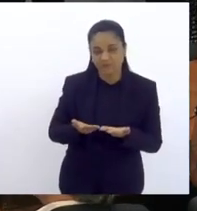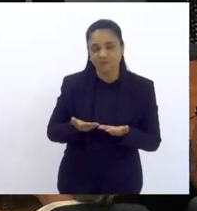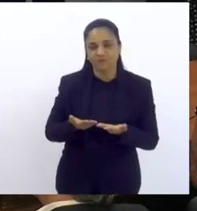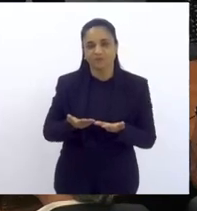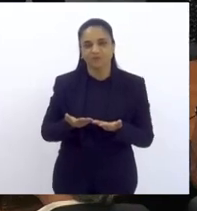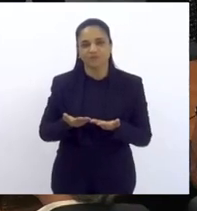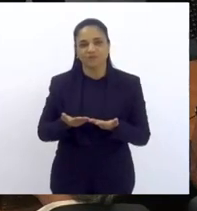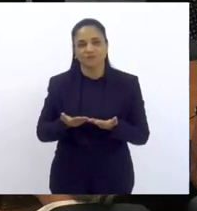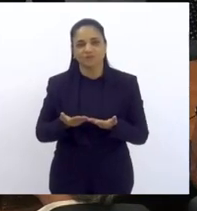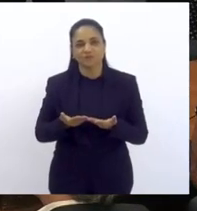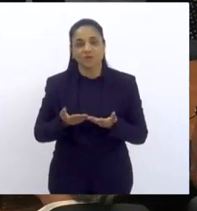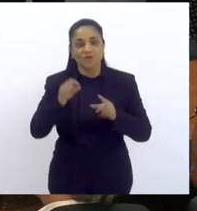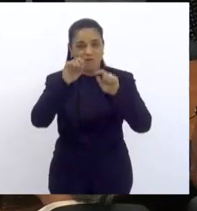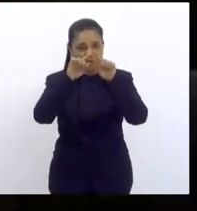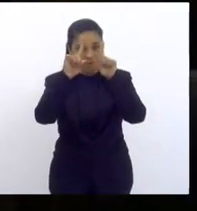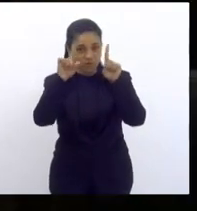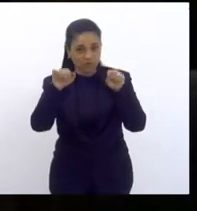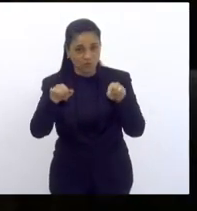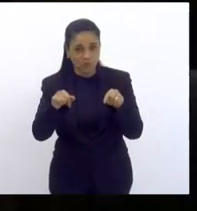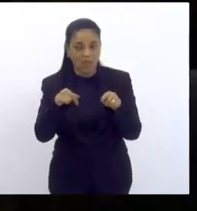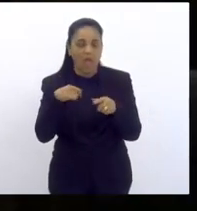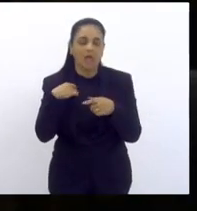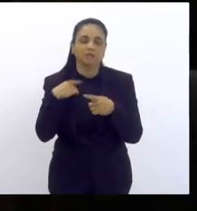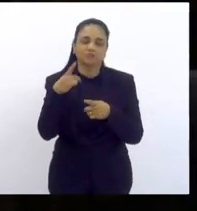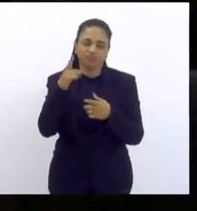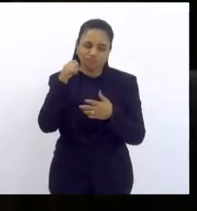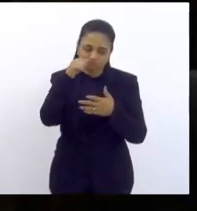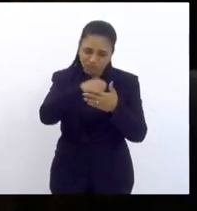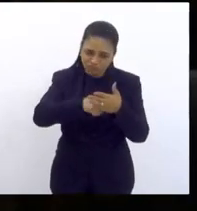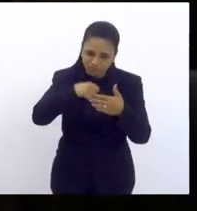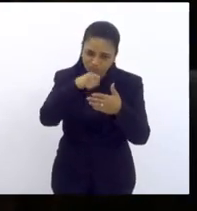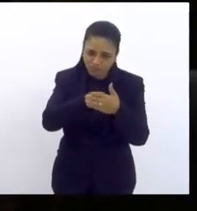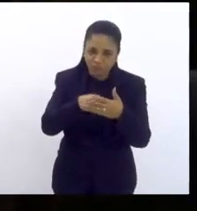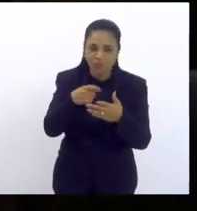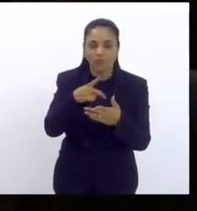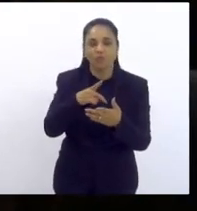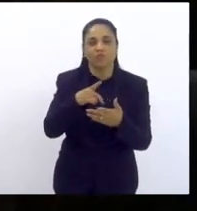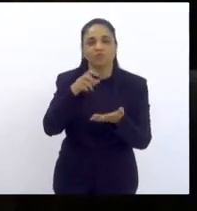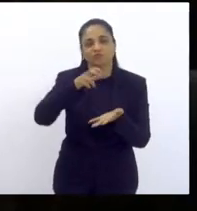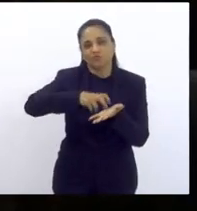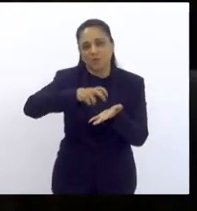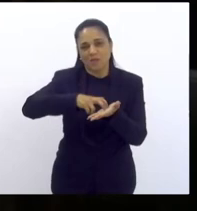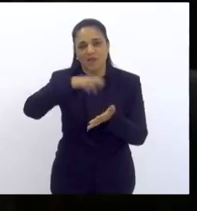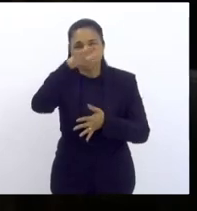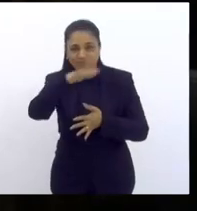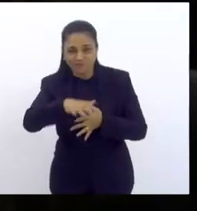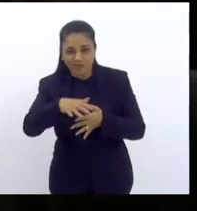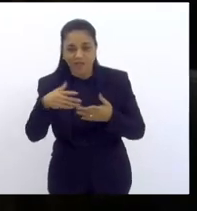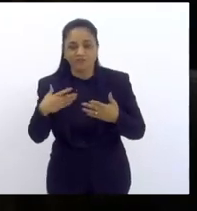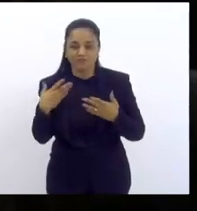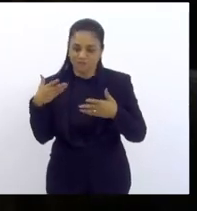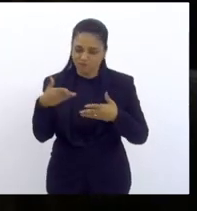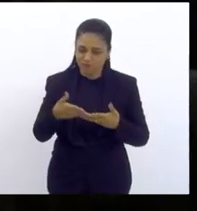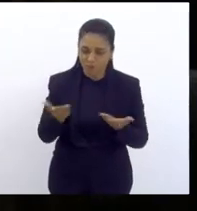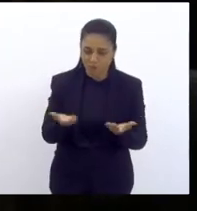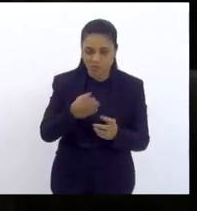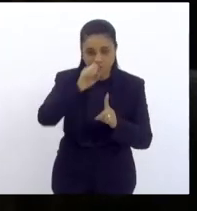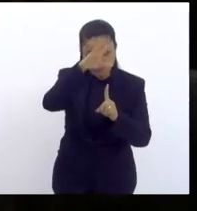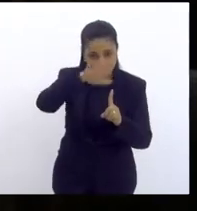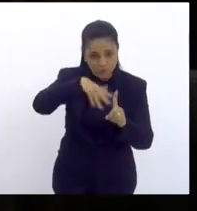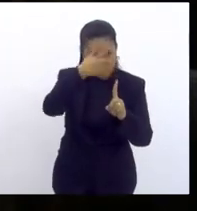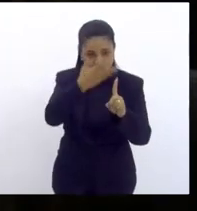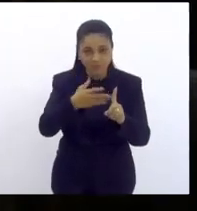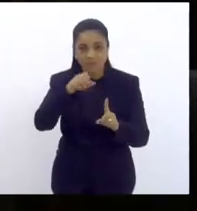alguns funcionários que mais um dia de luta ainda tiveram um gayzinho não vamos lá prestigiar a nossa suipa né